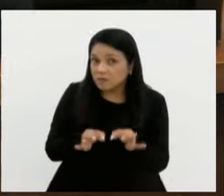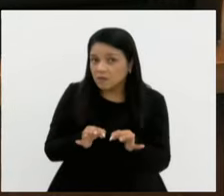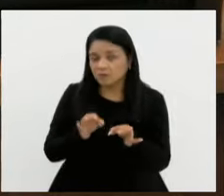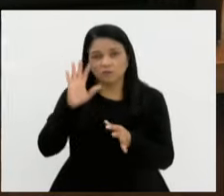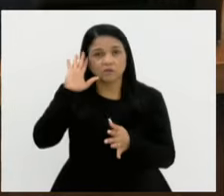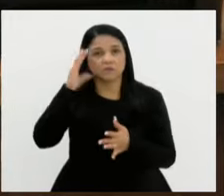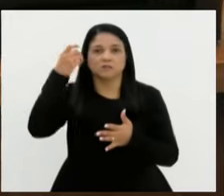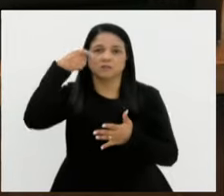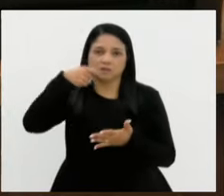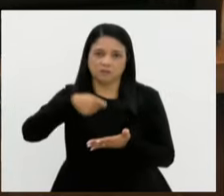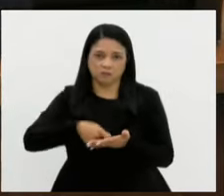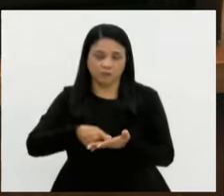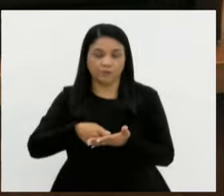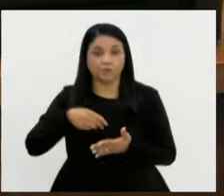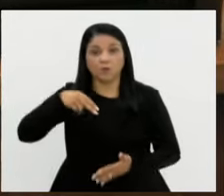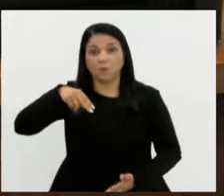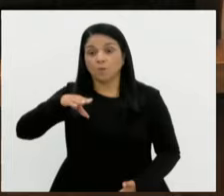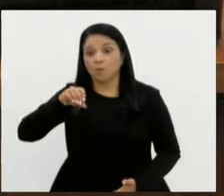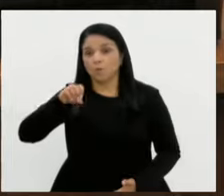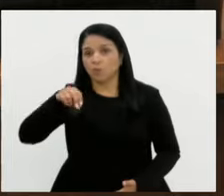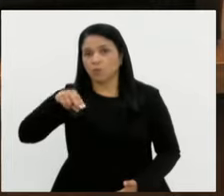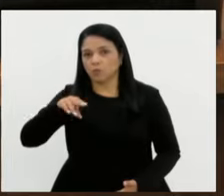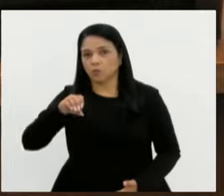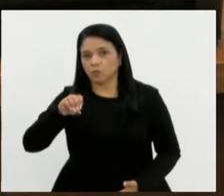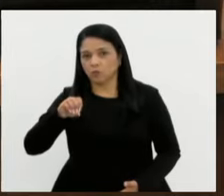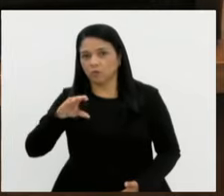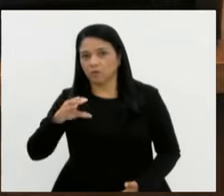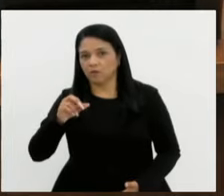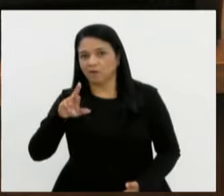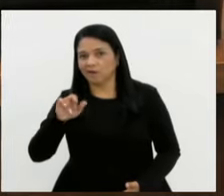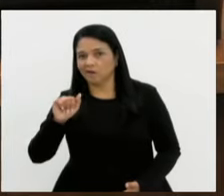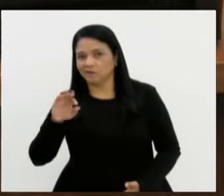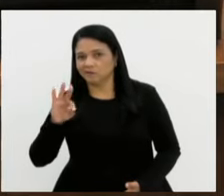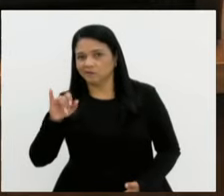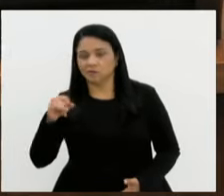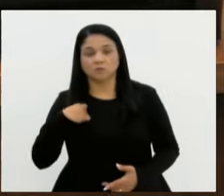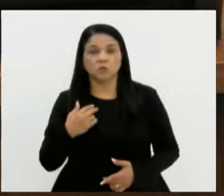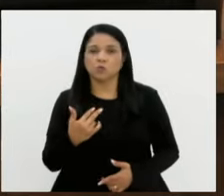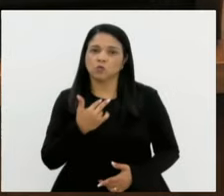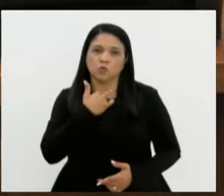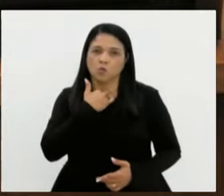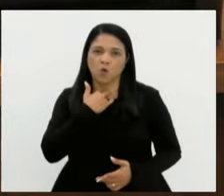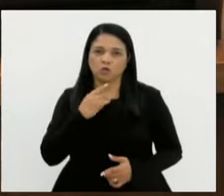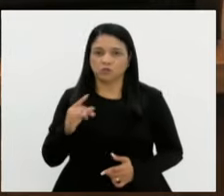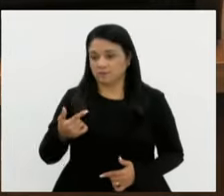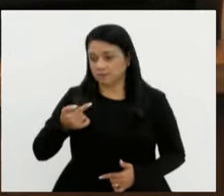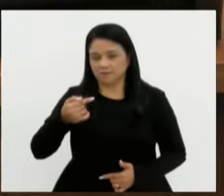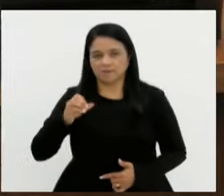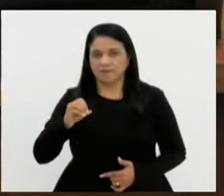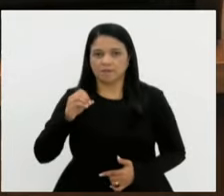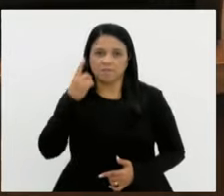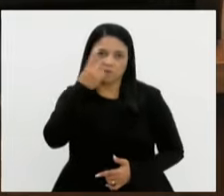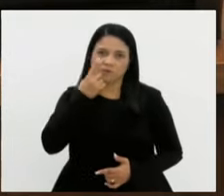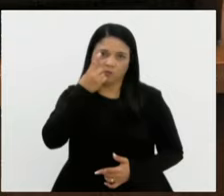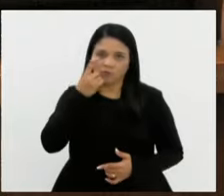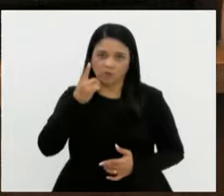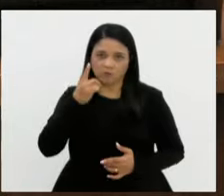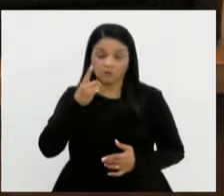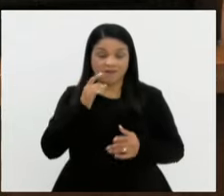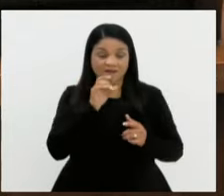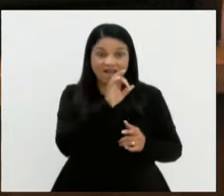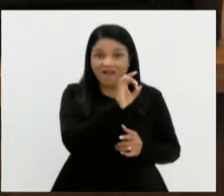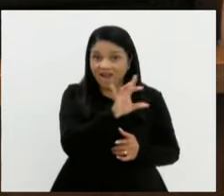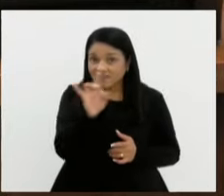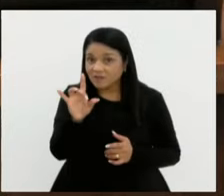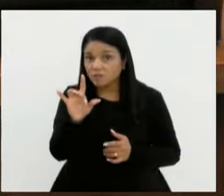decisão monocrática não pode valer sobre a decisão de 70 parlamentares. Por isso, cada coisa no seu lugar.